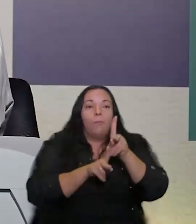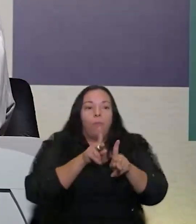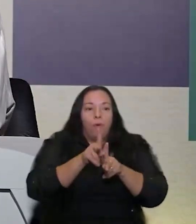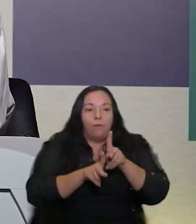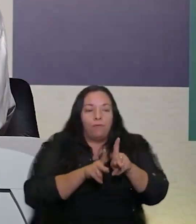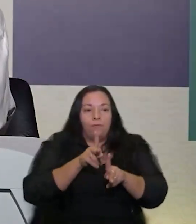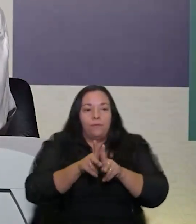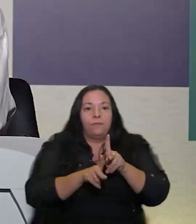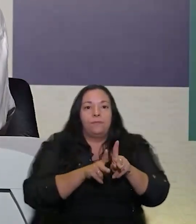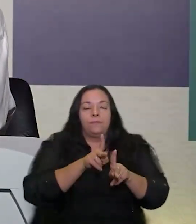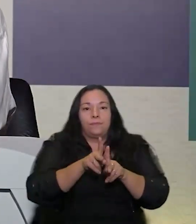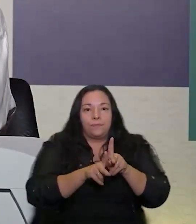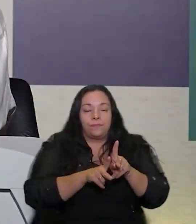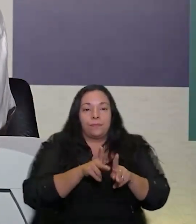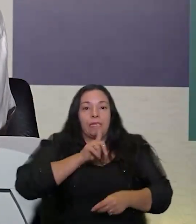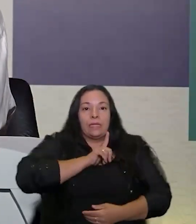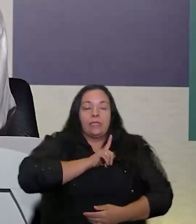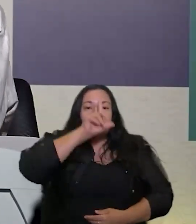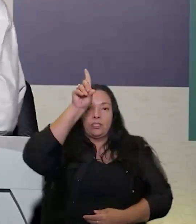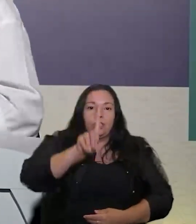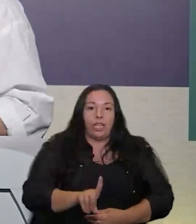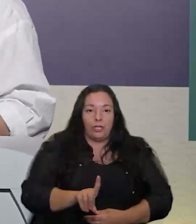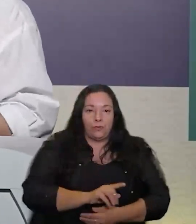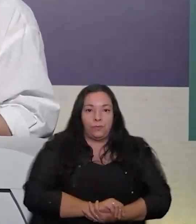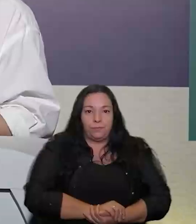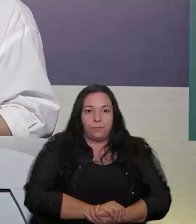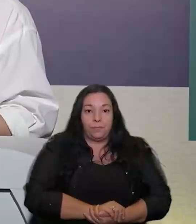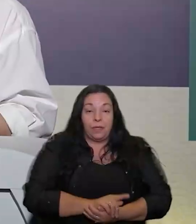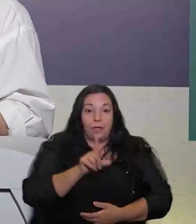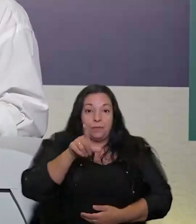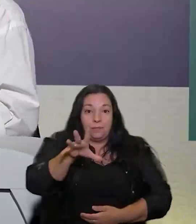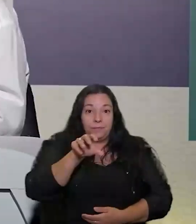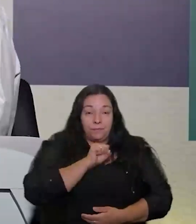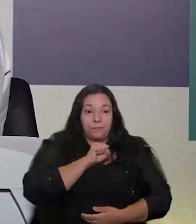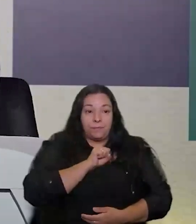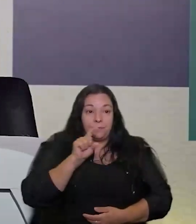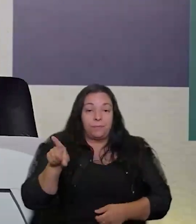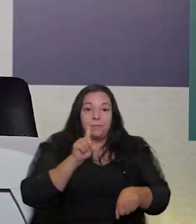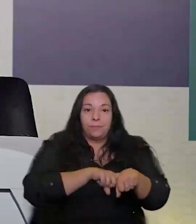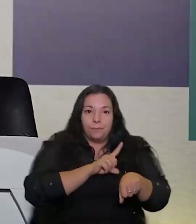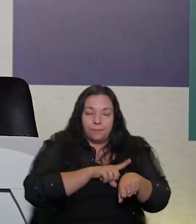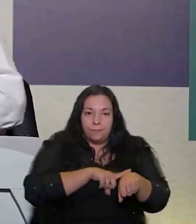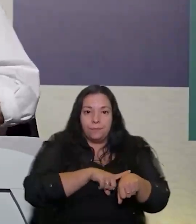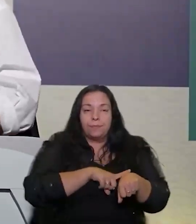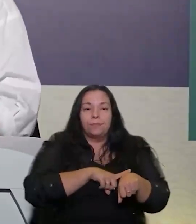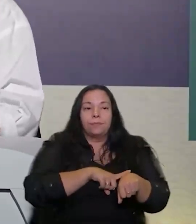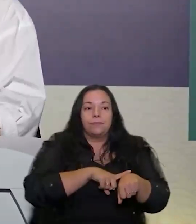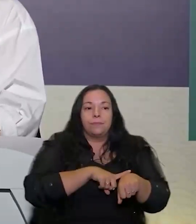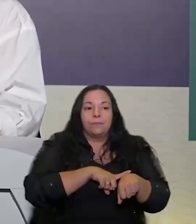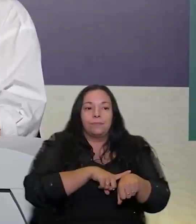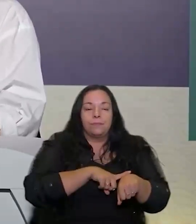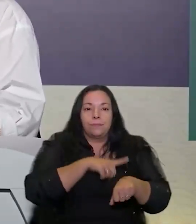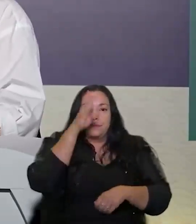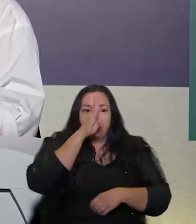Constituição considera que é aquele que tem direitos. E se você pega os momentos constituintes do Brasil,